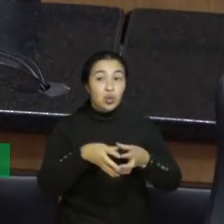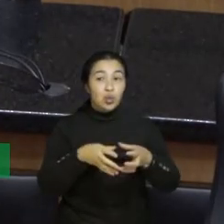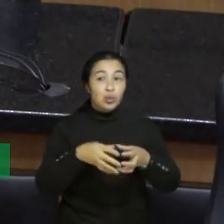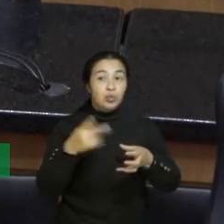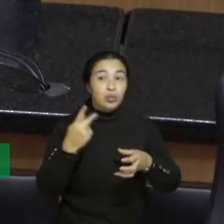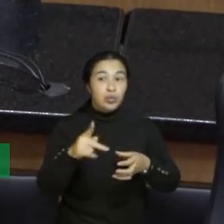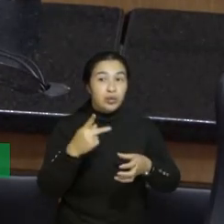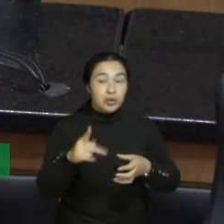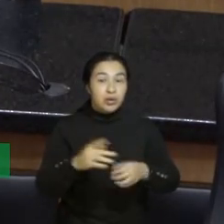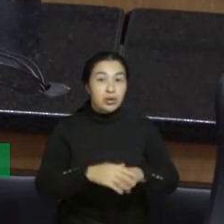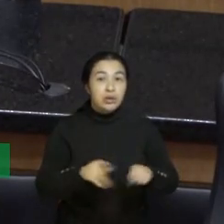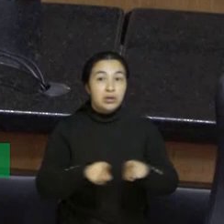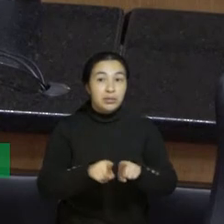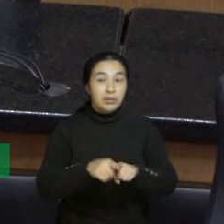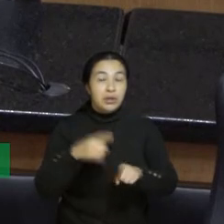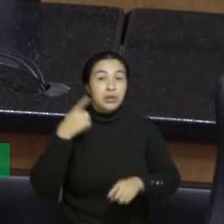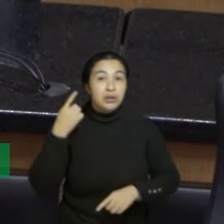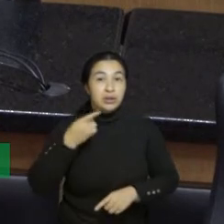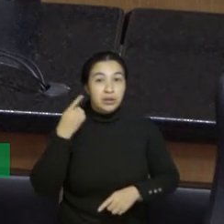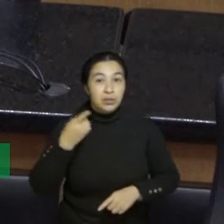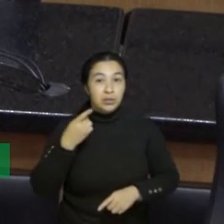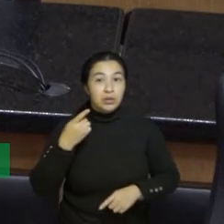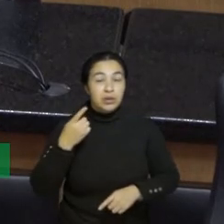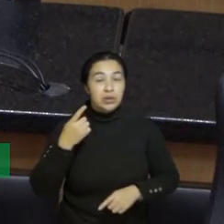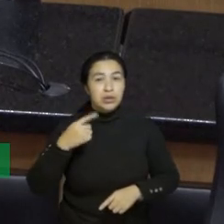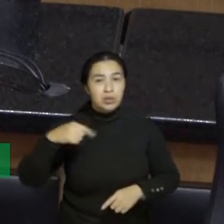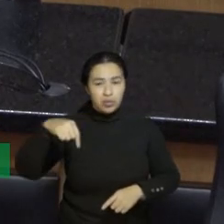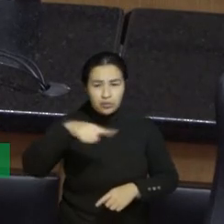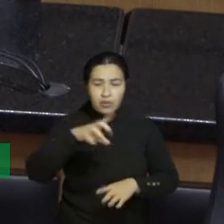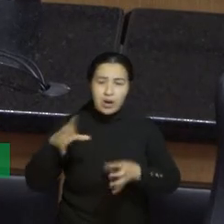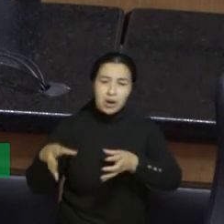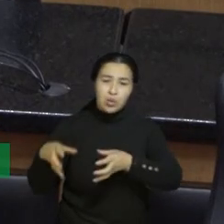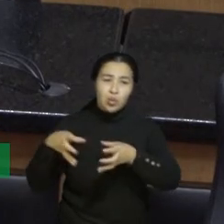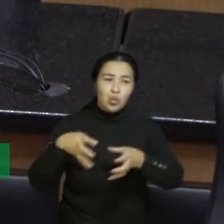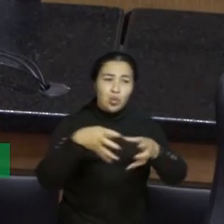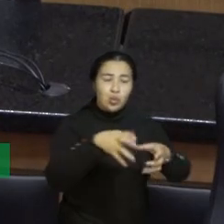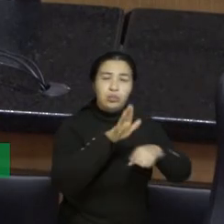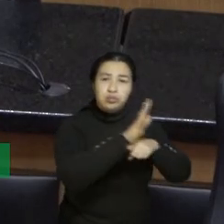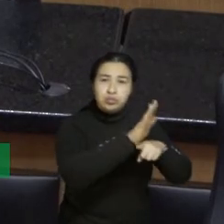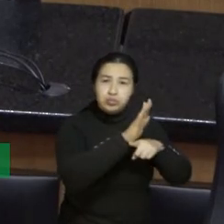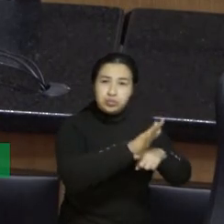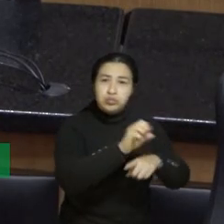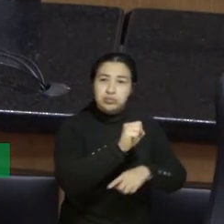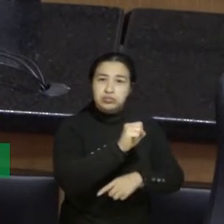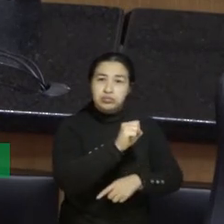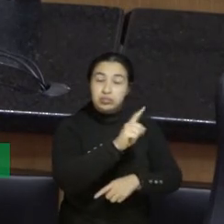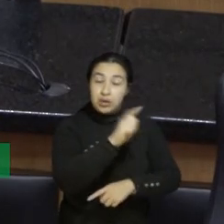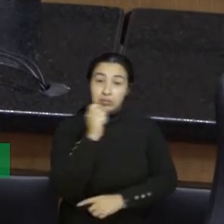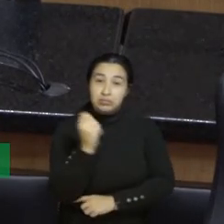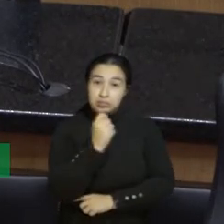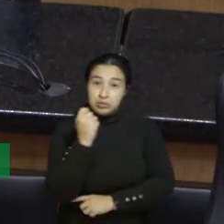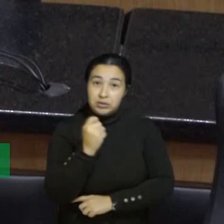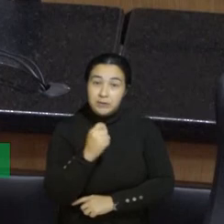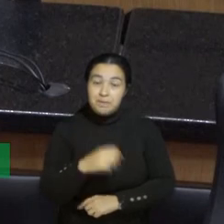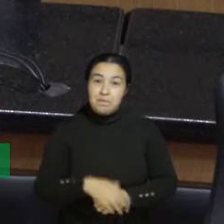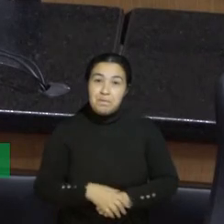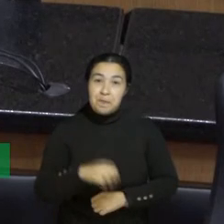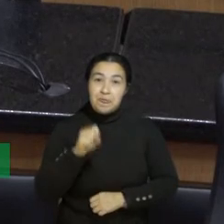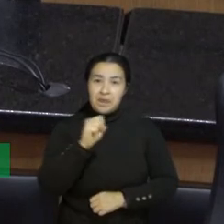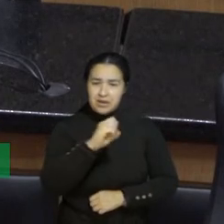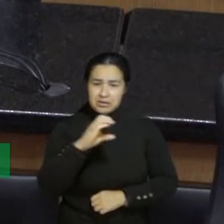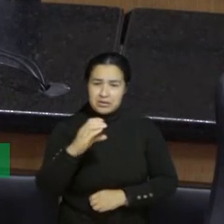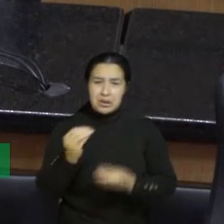e outros deputados que também mandaram a sua equipe lá para auxiliar nossos irmãos do Rio Grande do Sul. E foi realmente, Santa Catarina,